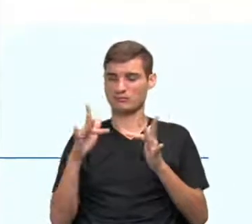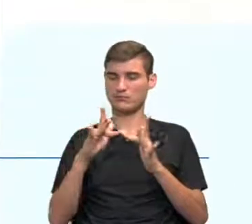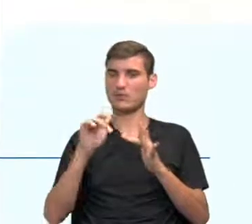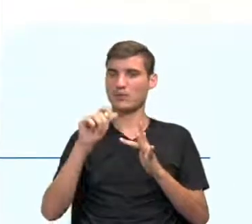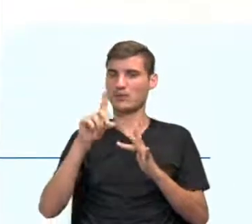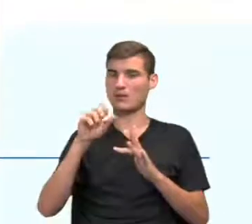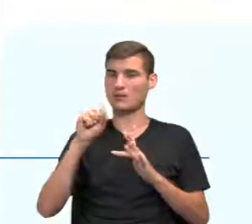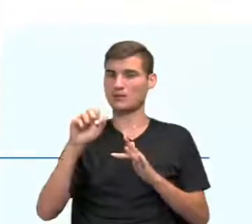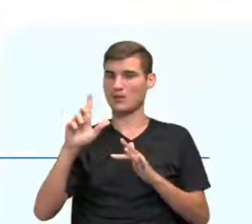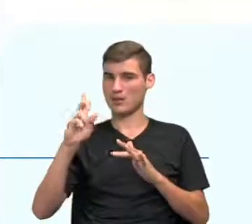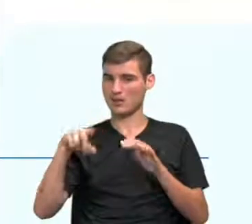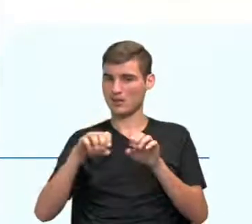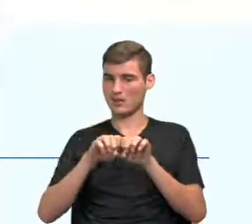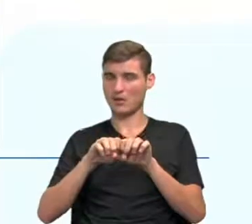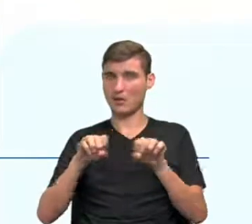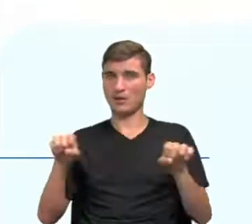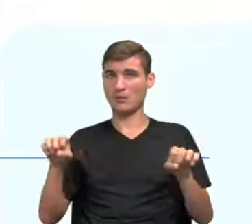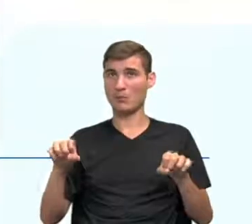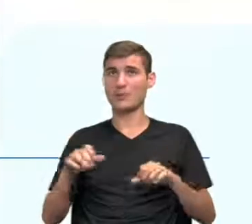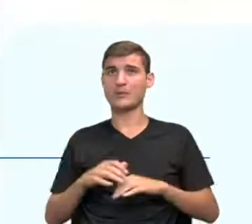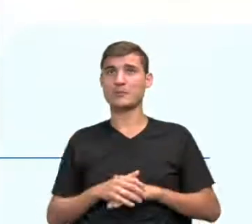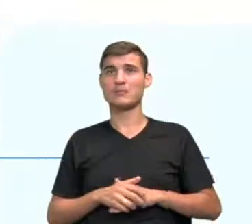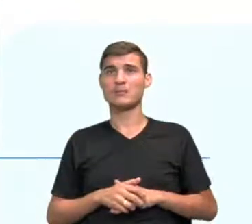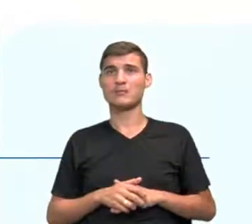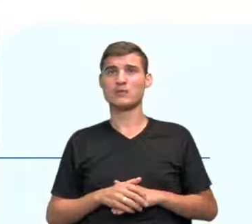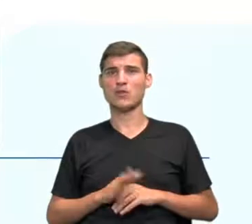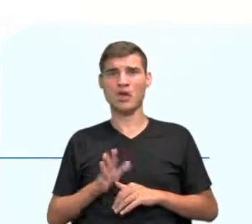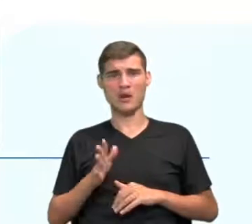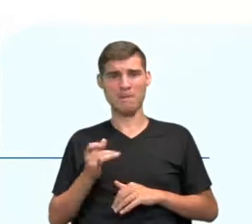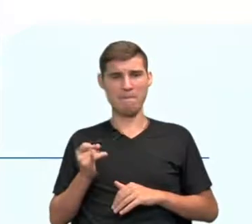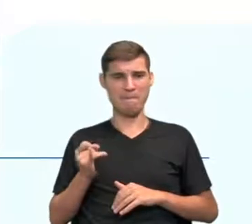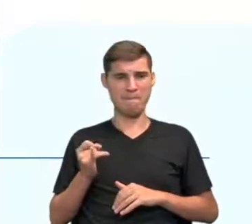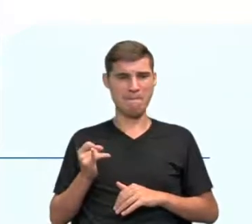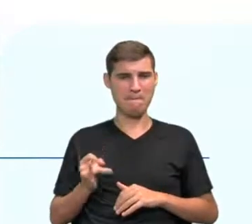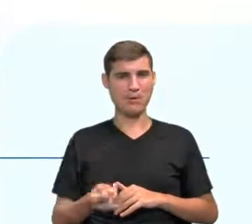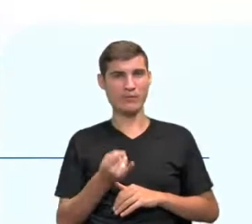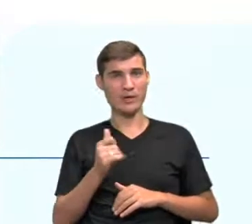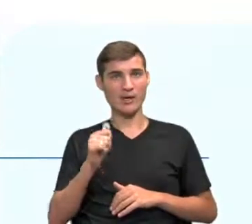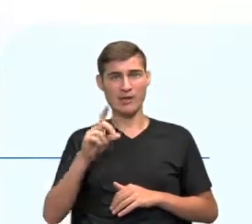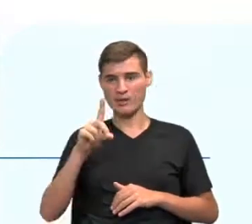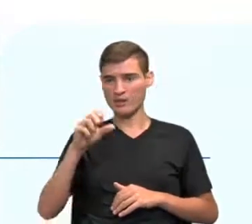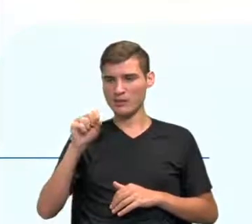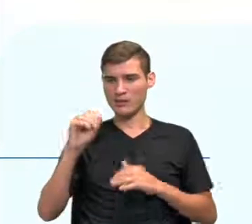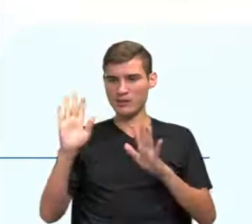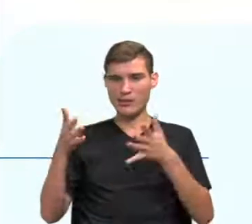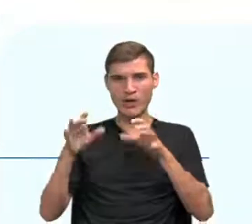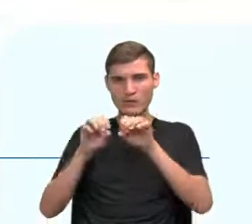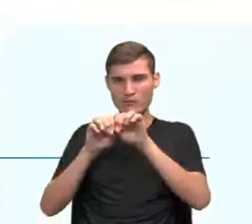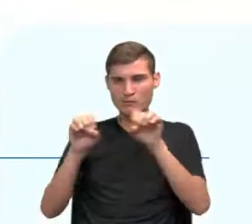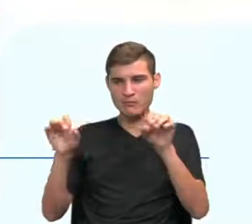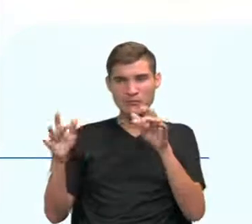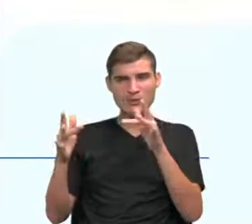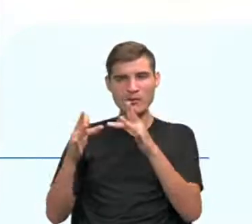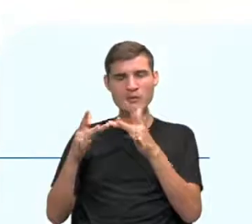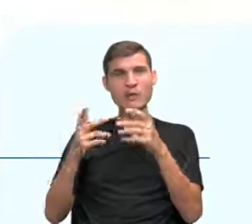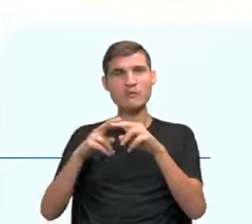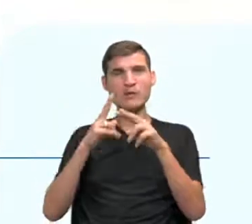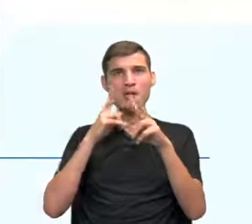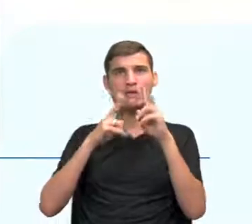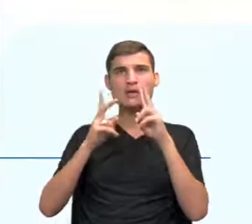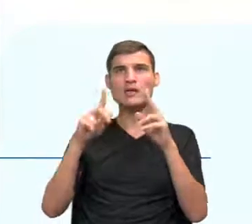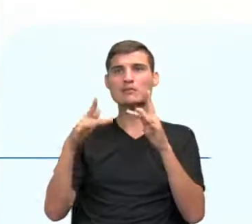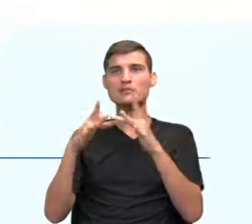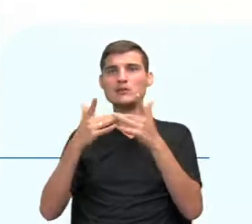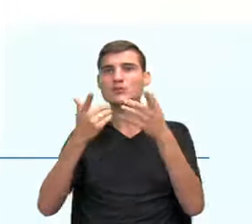ligação ADSL. Então, já que já tem ligação ADSL, tem que partir para a